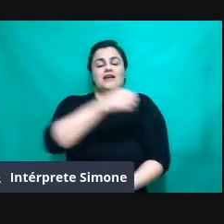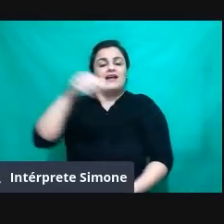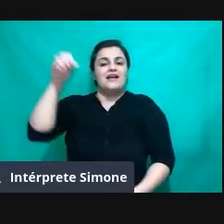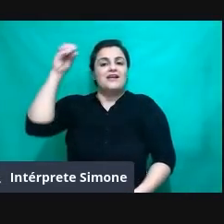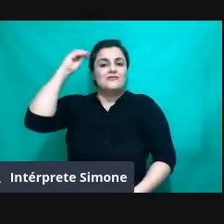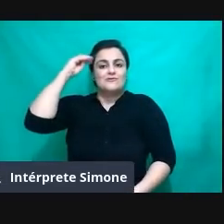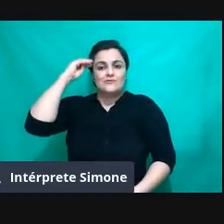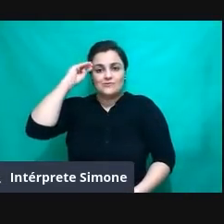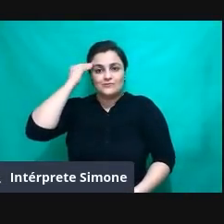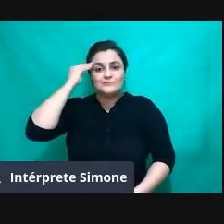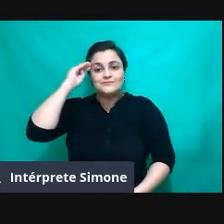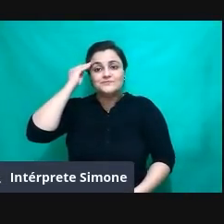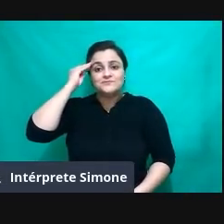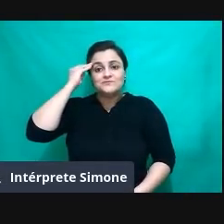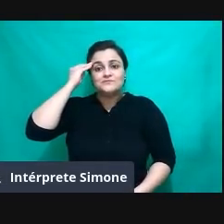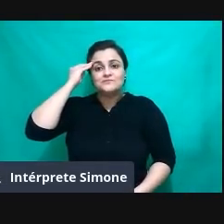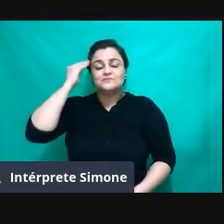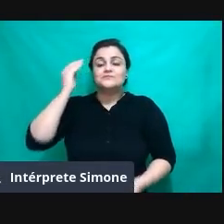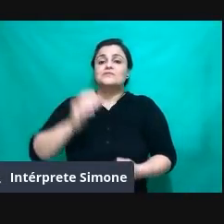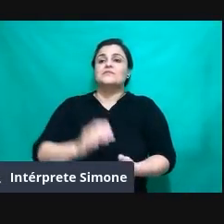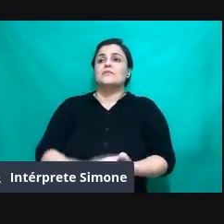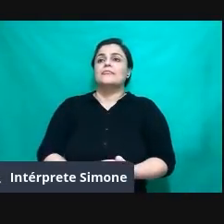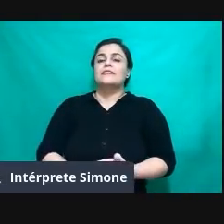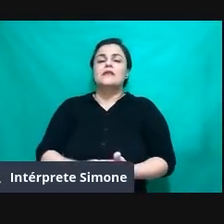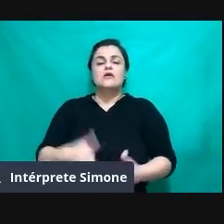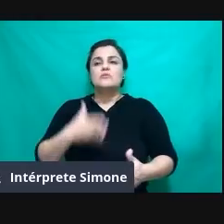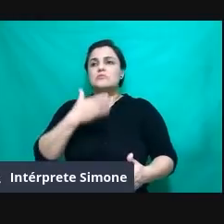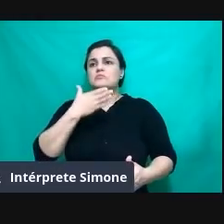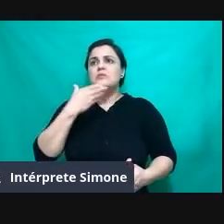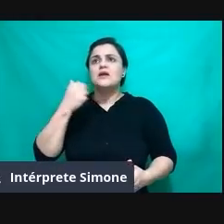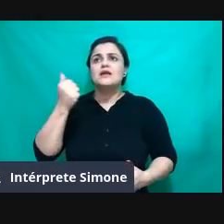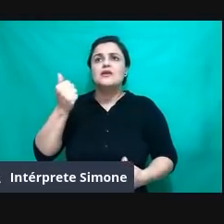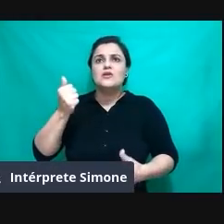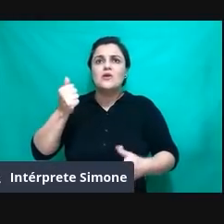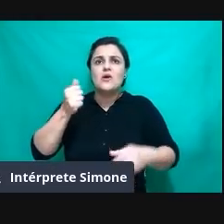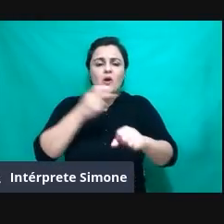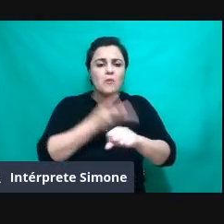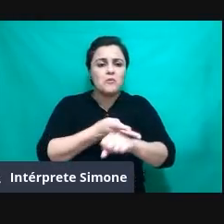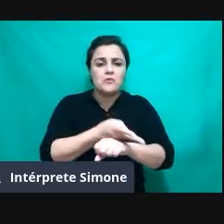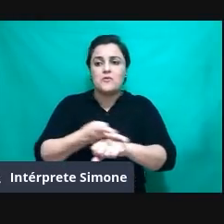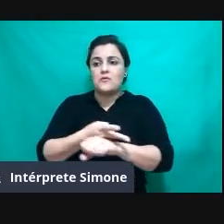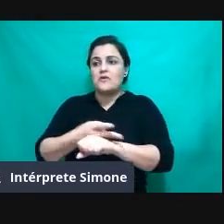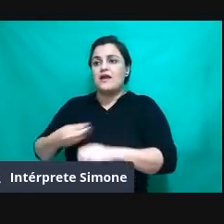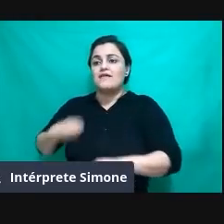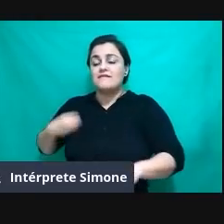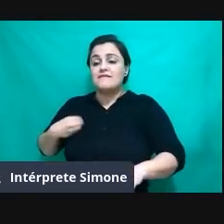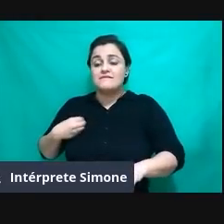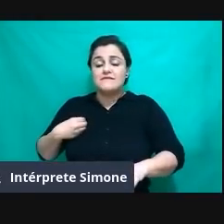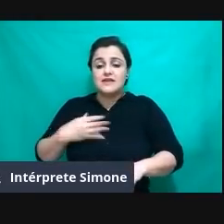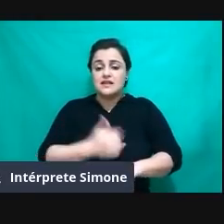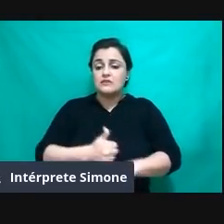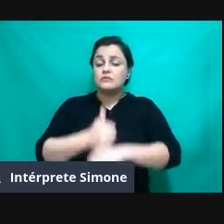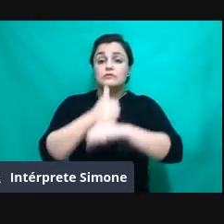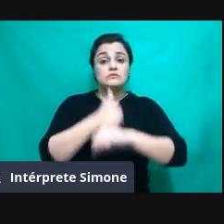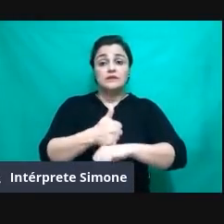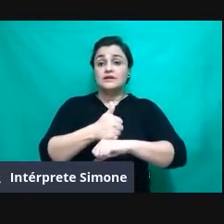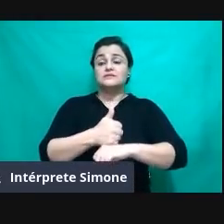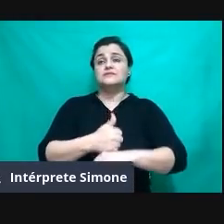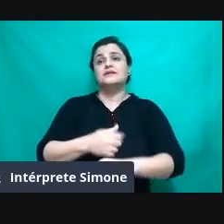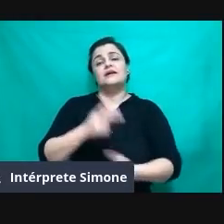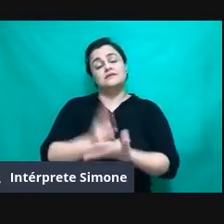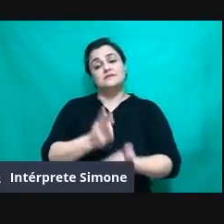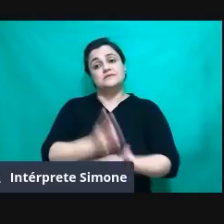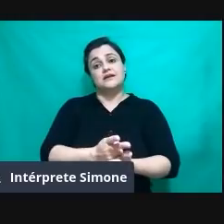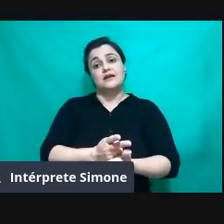melhorem para mim e para o outro, né? Então, a história vem com essa roupagem, né?